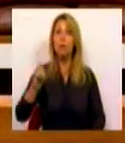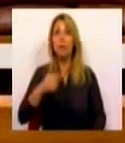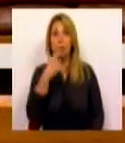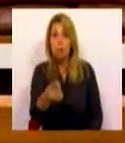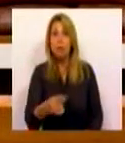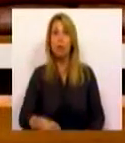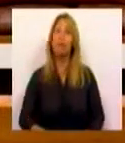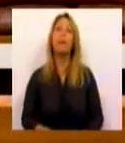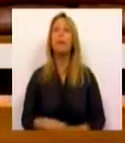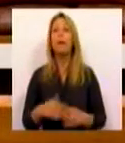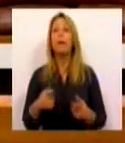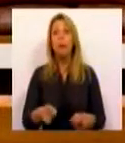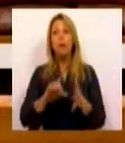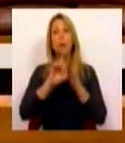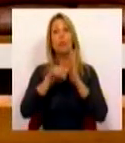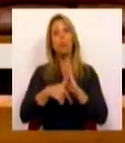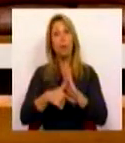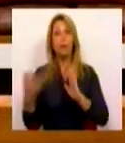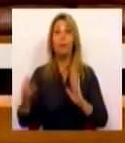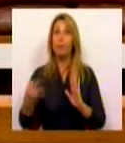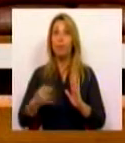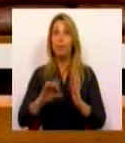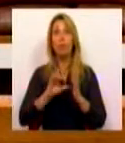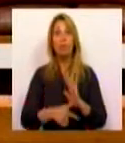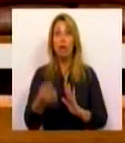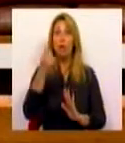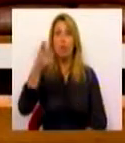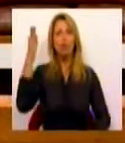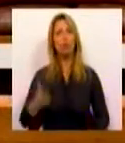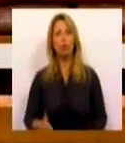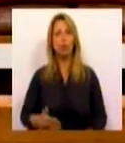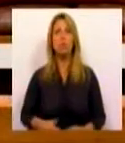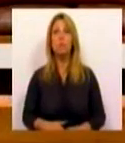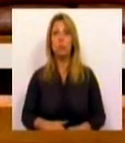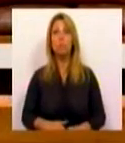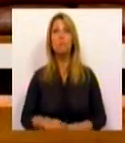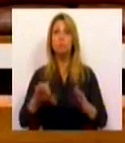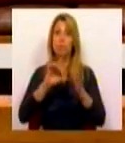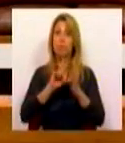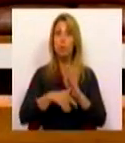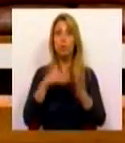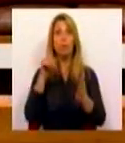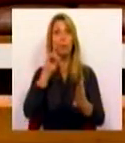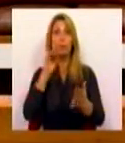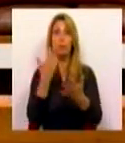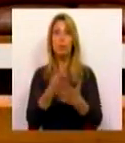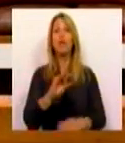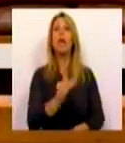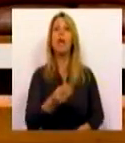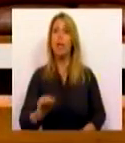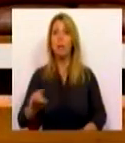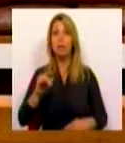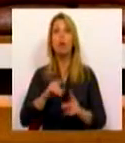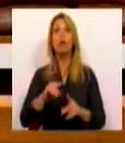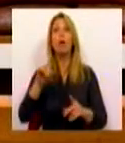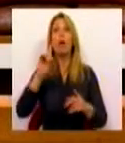afirmam. Este projeto é um projeto de justiça. É um projeto para proteger as crianças, é um projeto